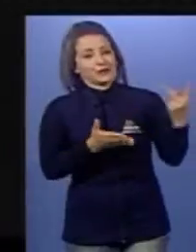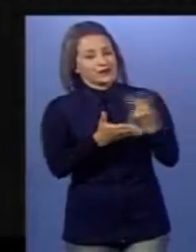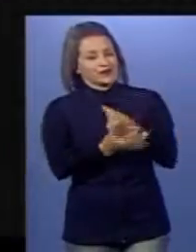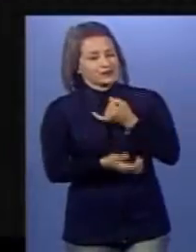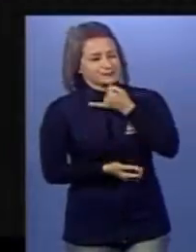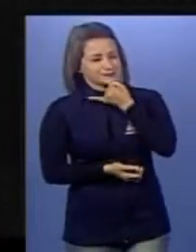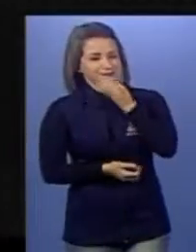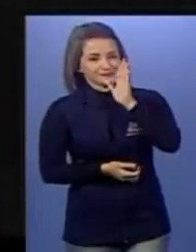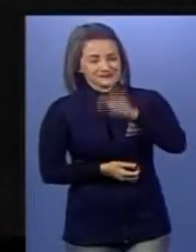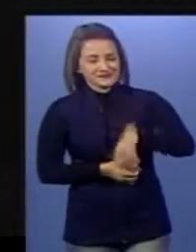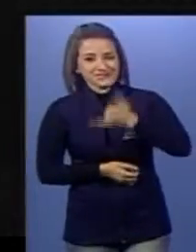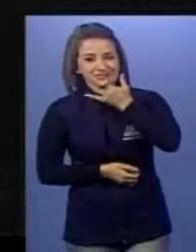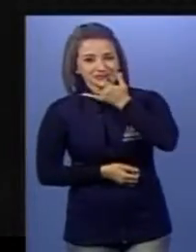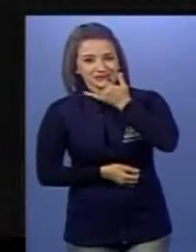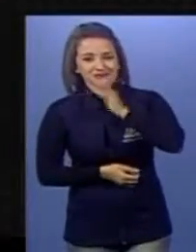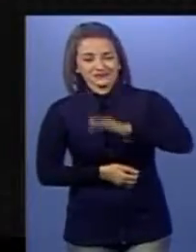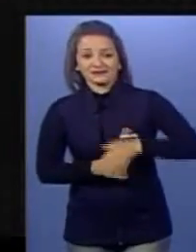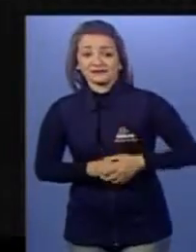o